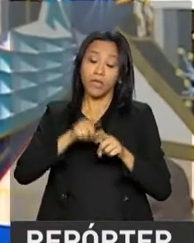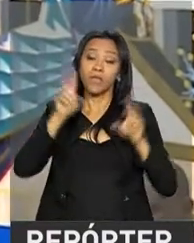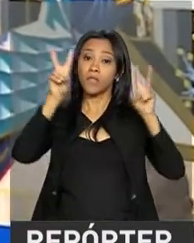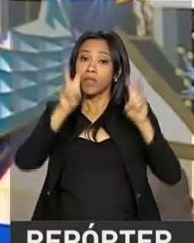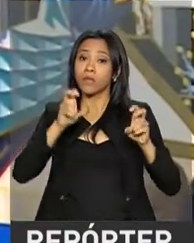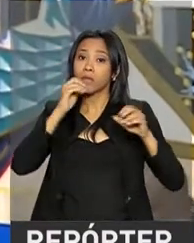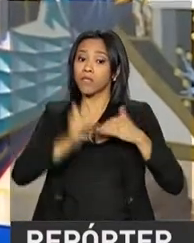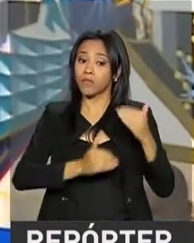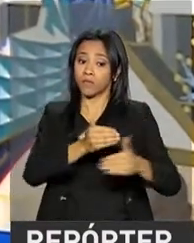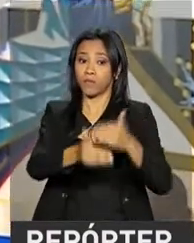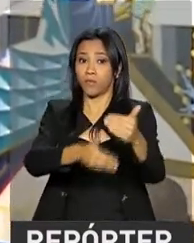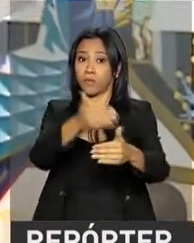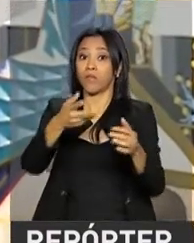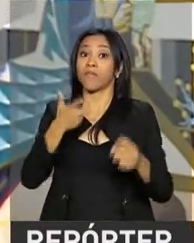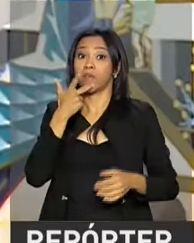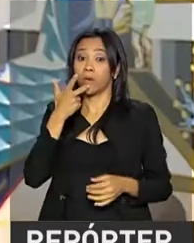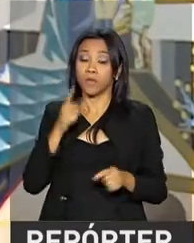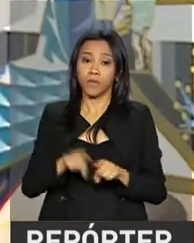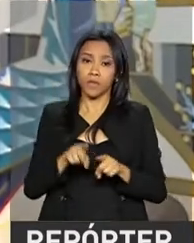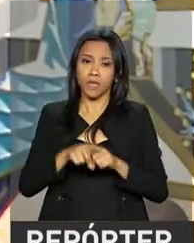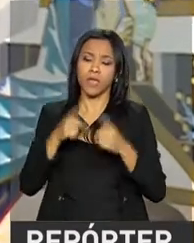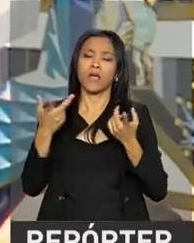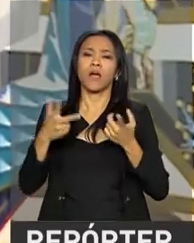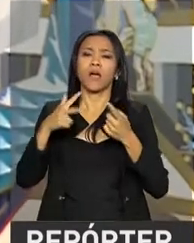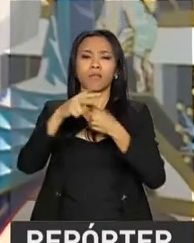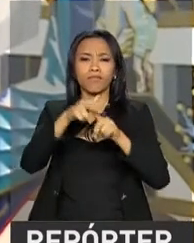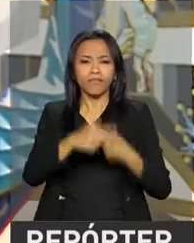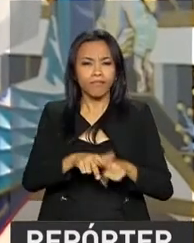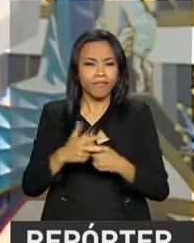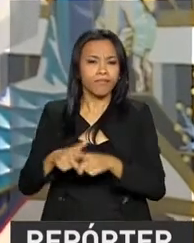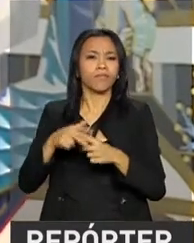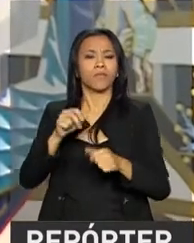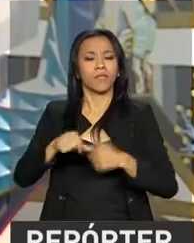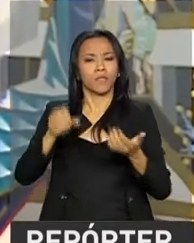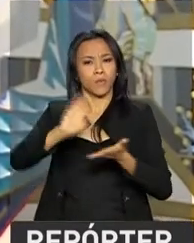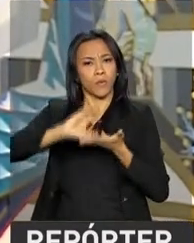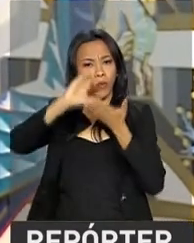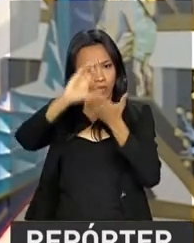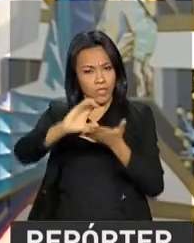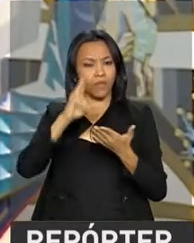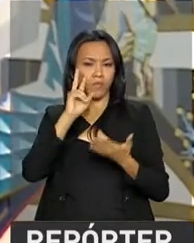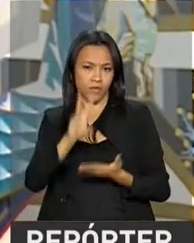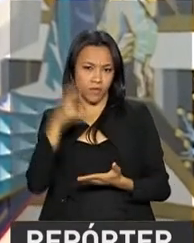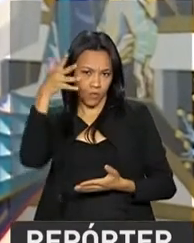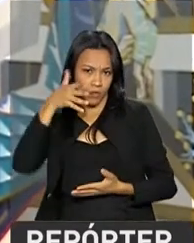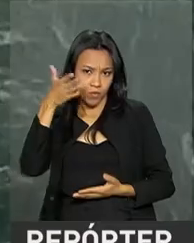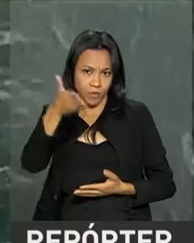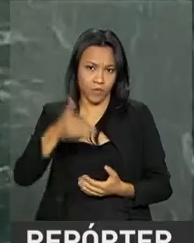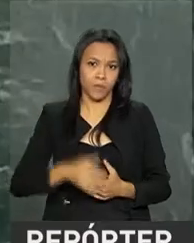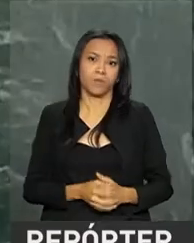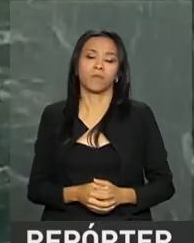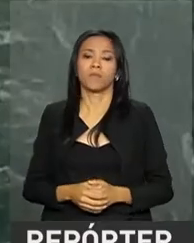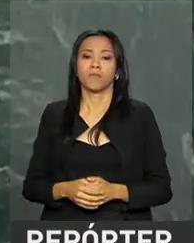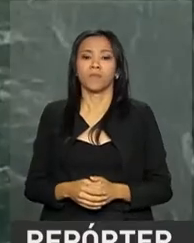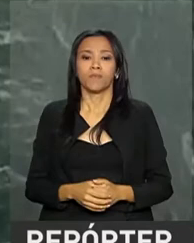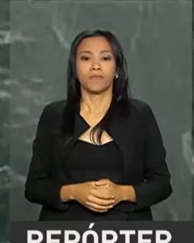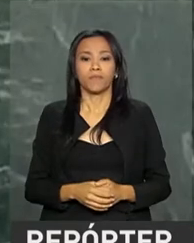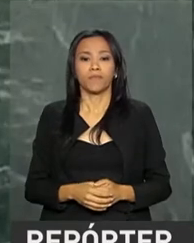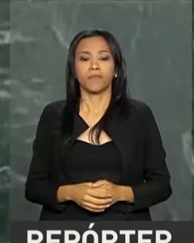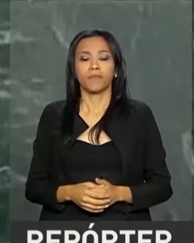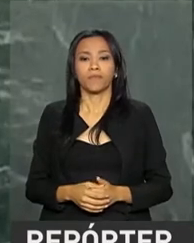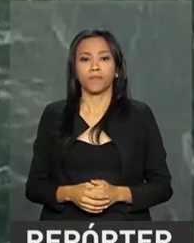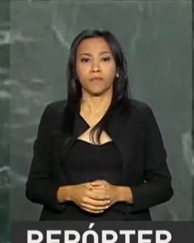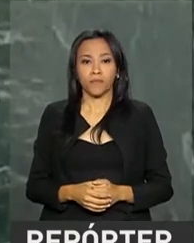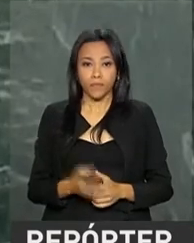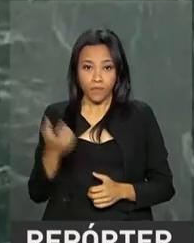falou sobre a reforma do conselho de segurança das nações unidas vamos ver um trecho do discurso neste